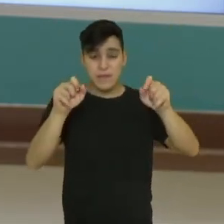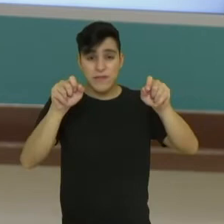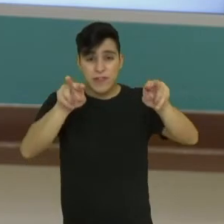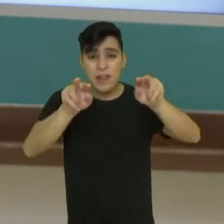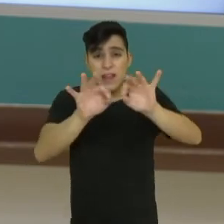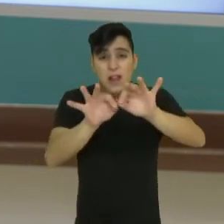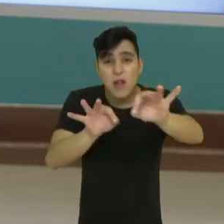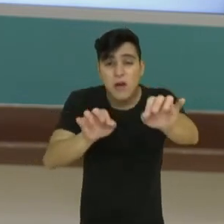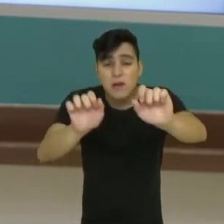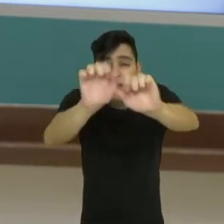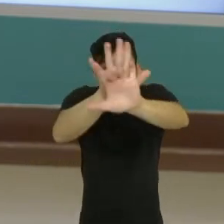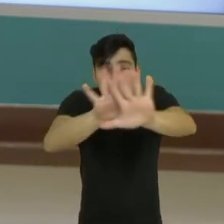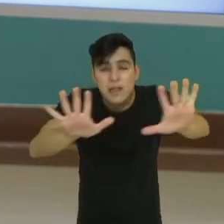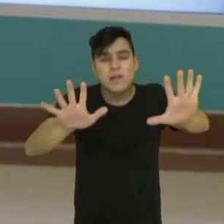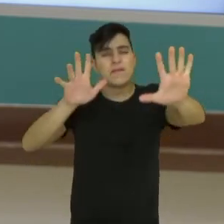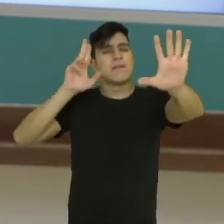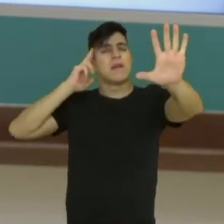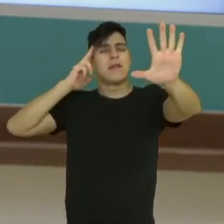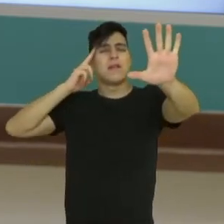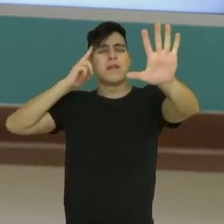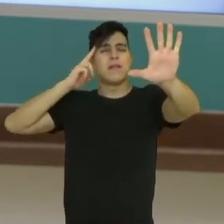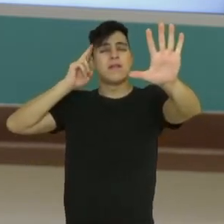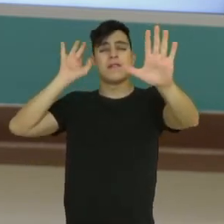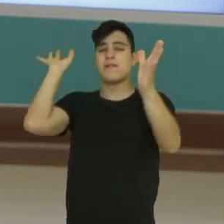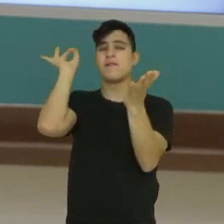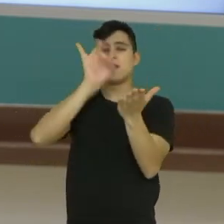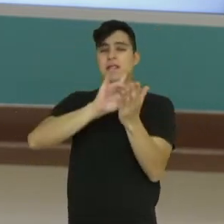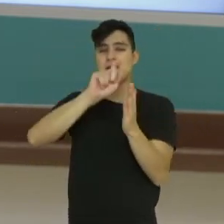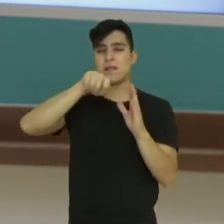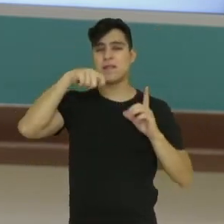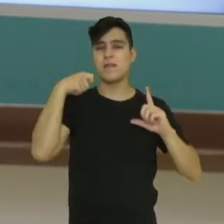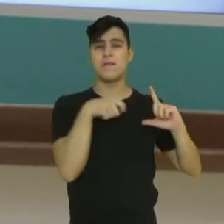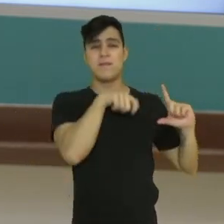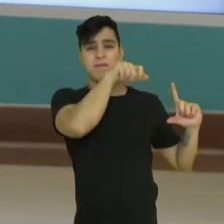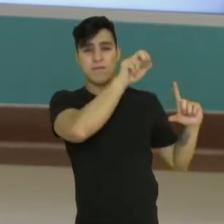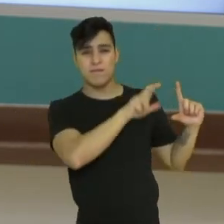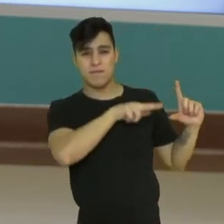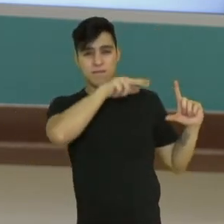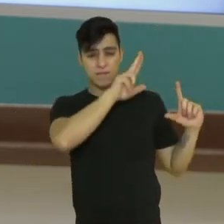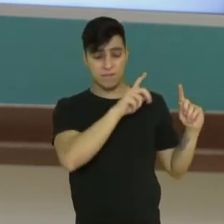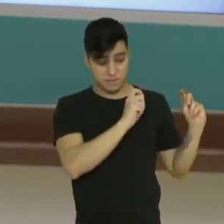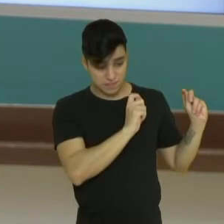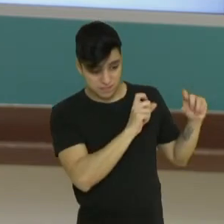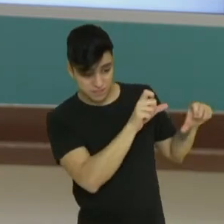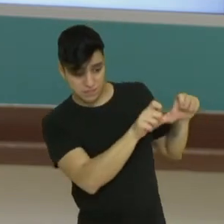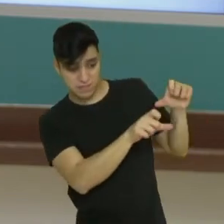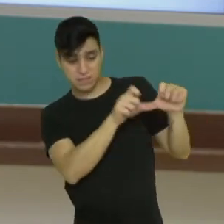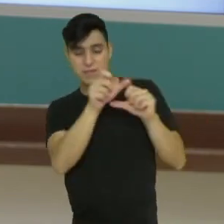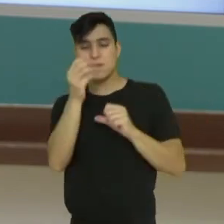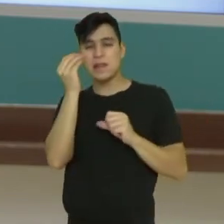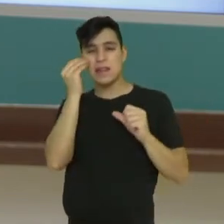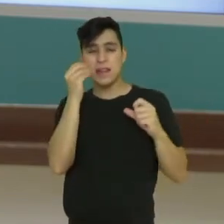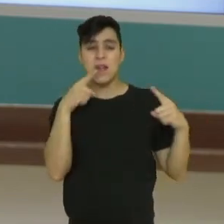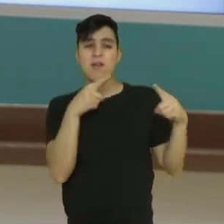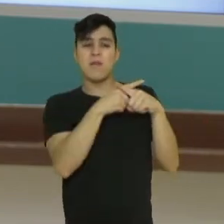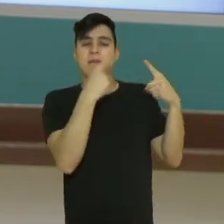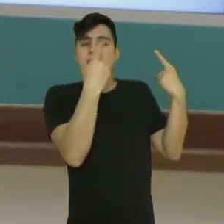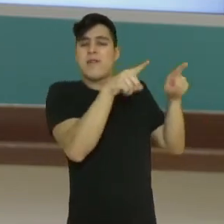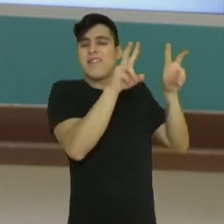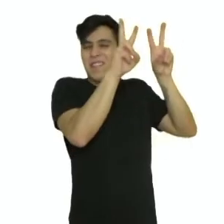maravilhosa que parece que você está vendo um sonho, mas na verdade é uma pintura. Então a transformação para poder combater a